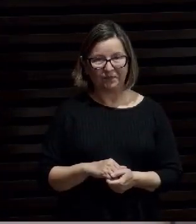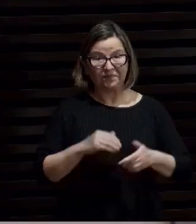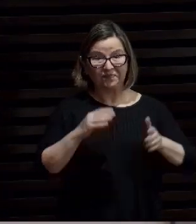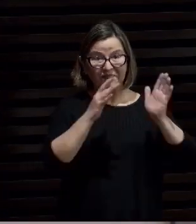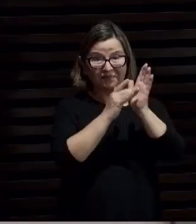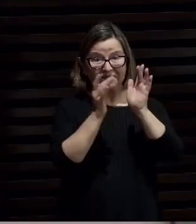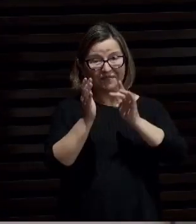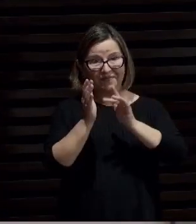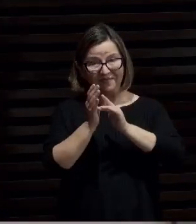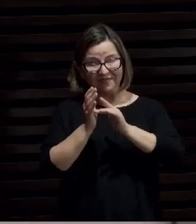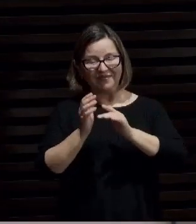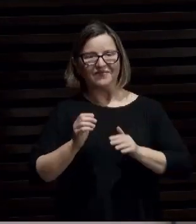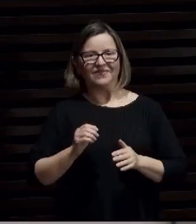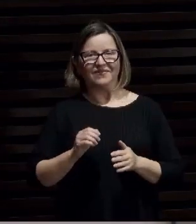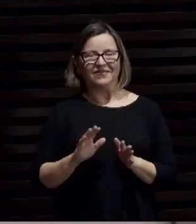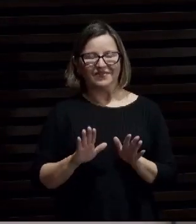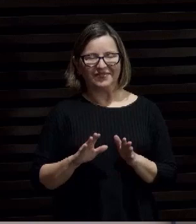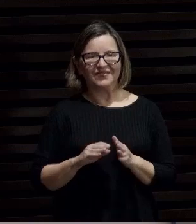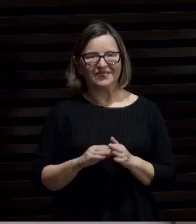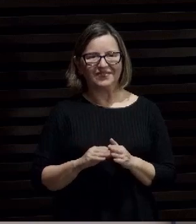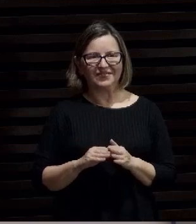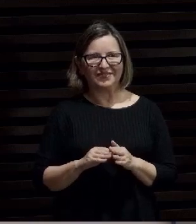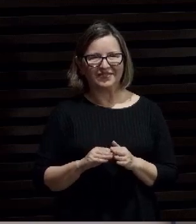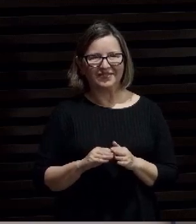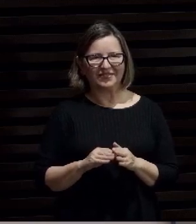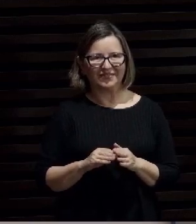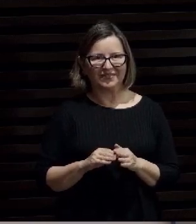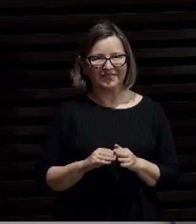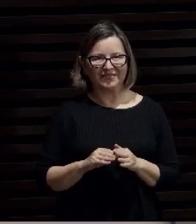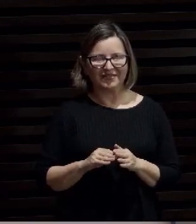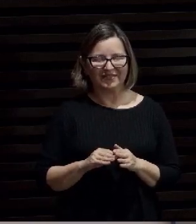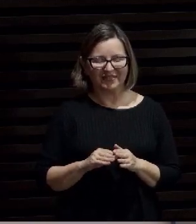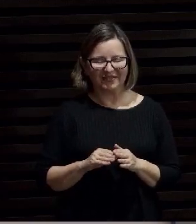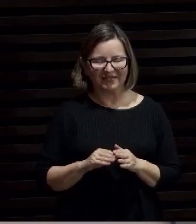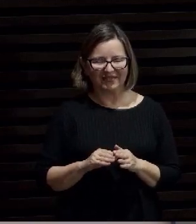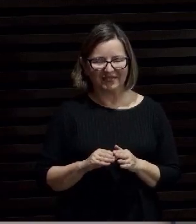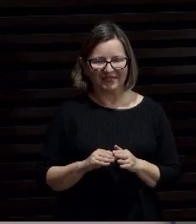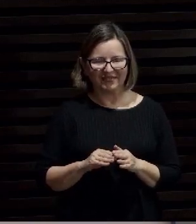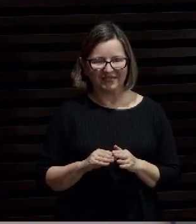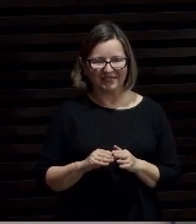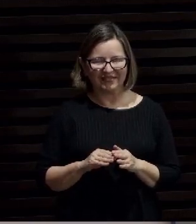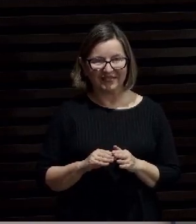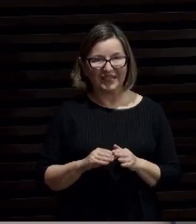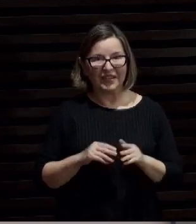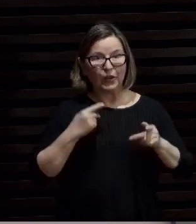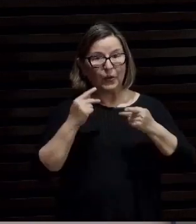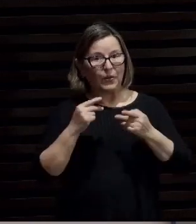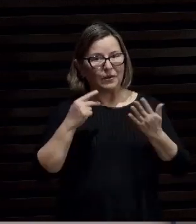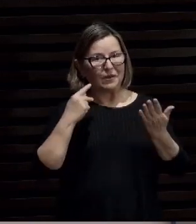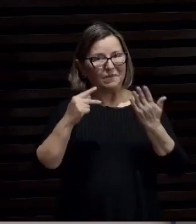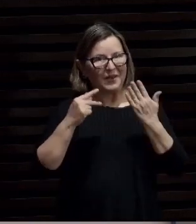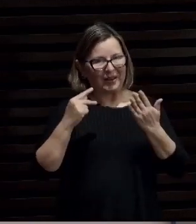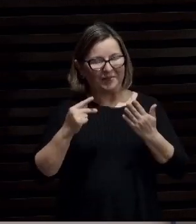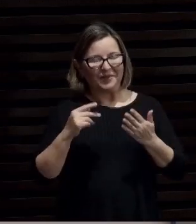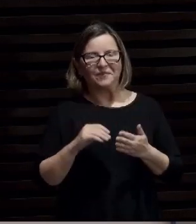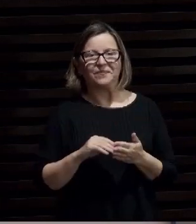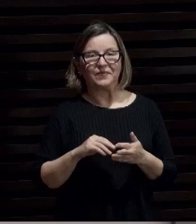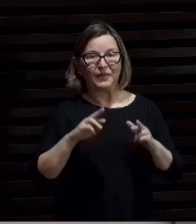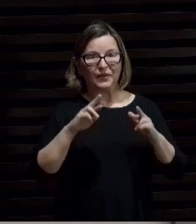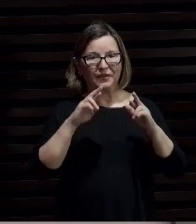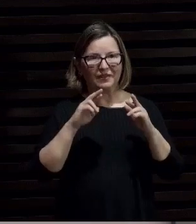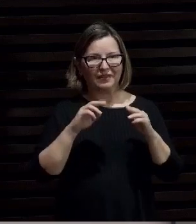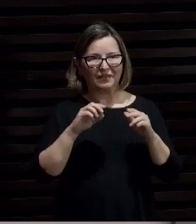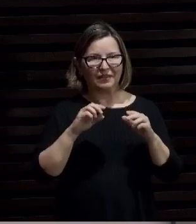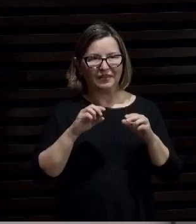Jesus, nós também não vamos agora porque não temos tempo, mas Jesus, ele conta uma parábola assim. O reino está em